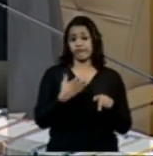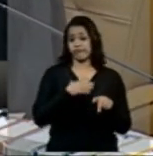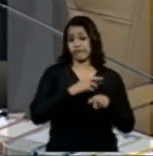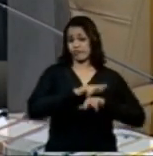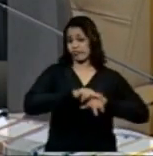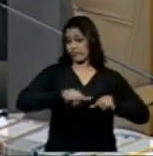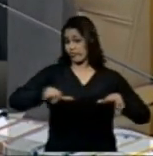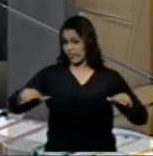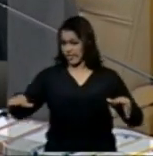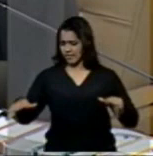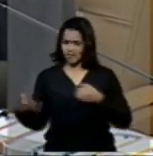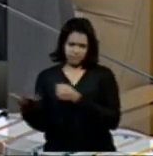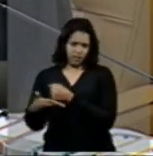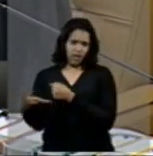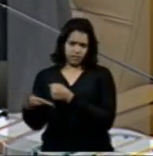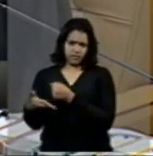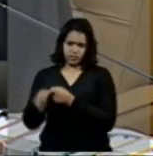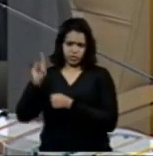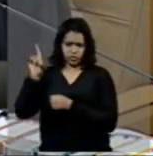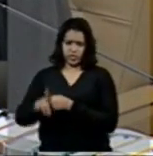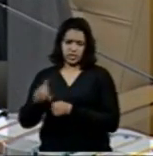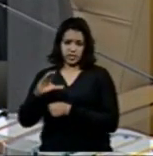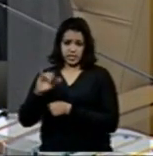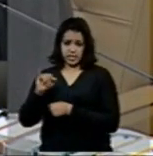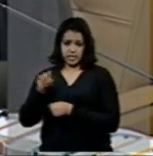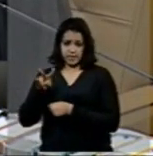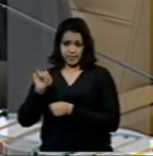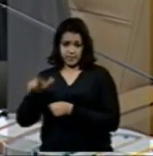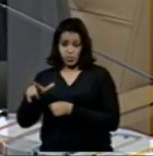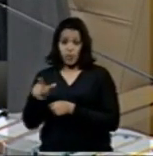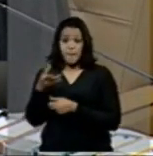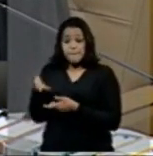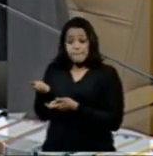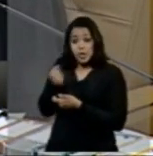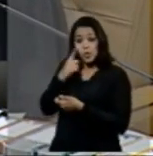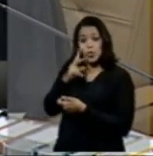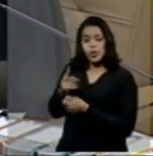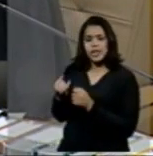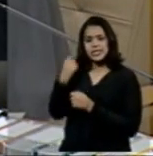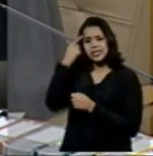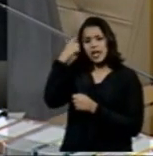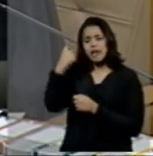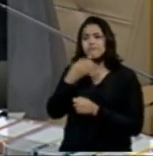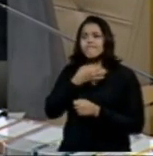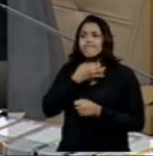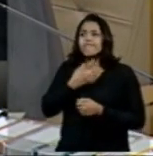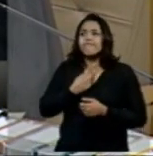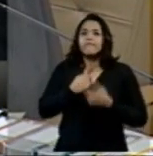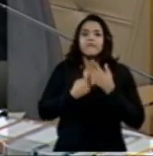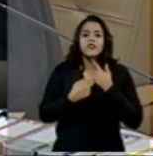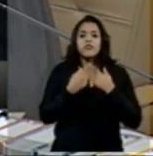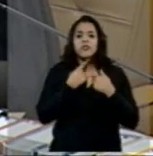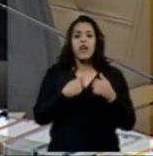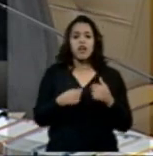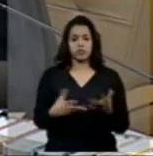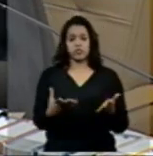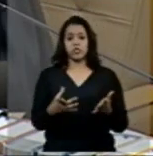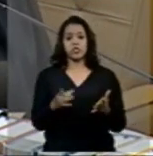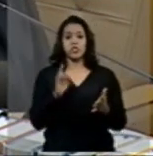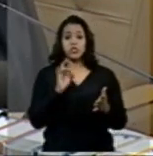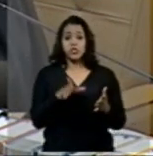das premissas clássicas do direito civil, partiu-se da premissa de uma autonomia de vontade